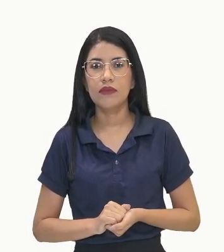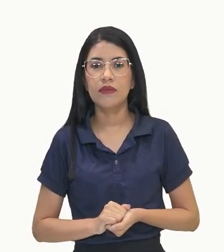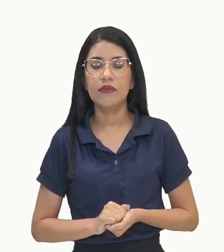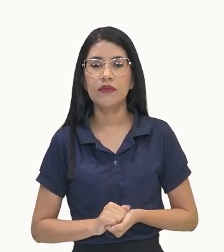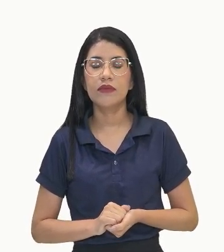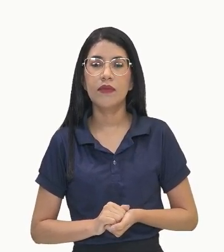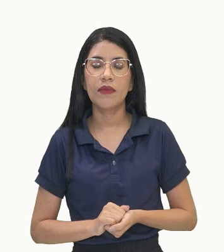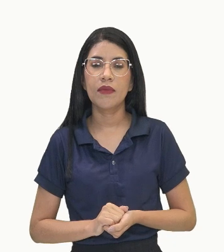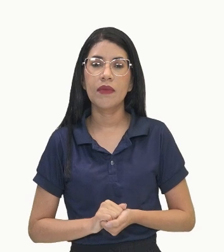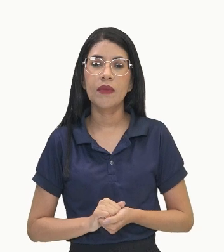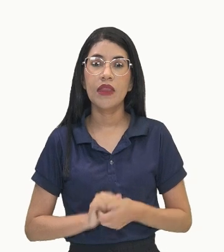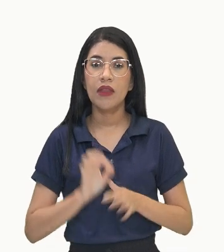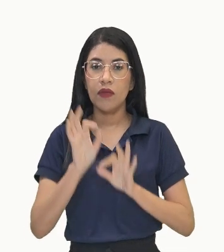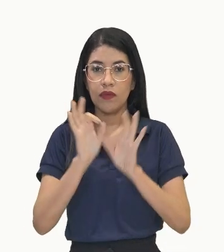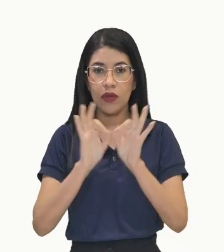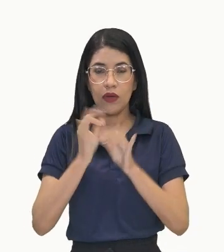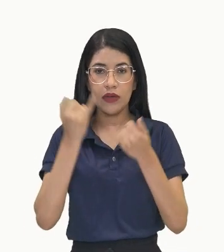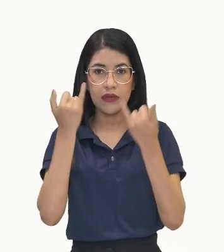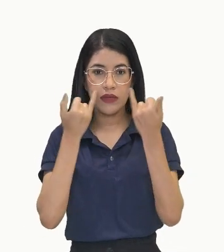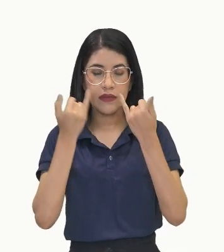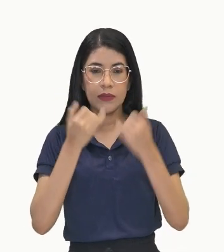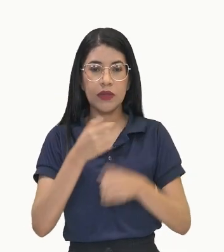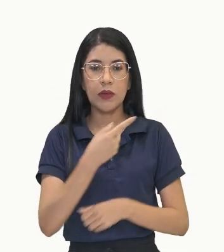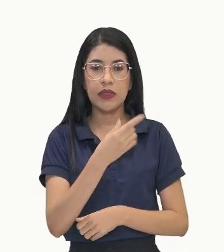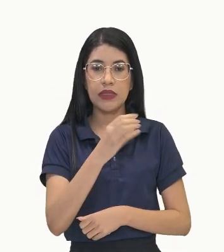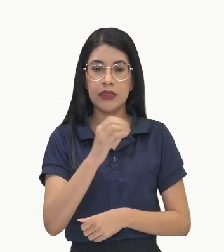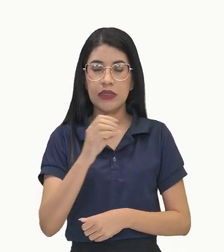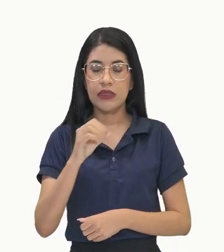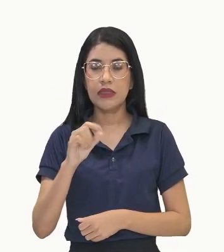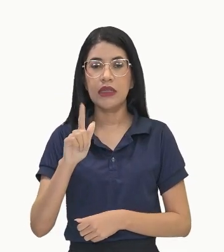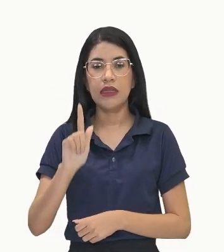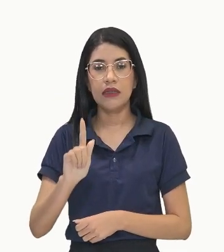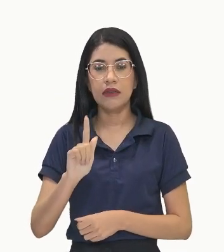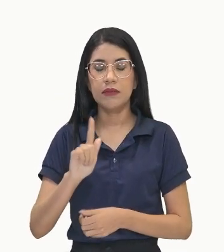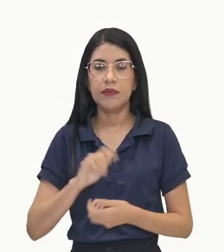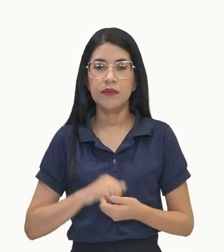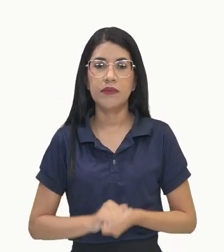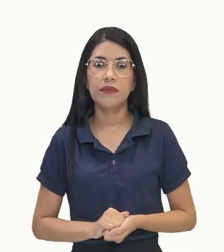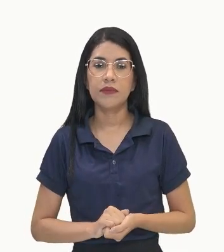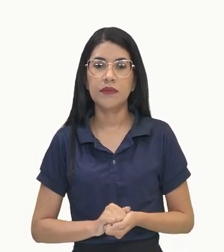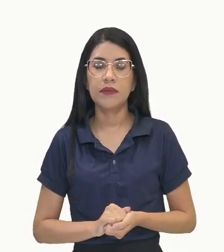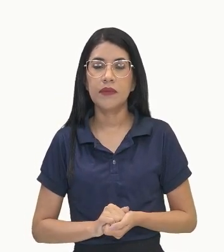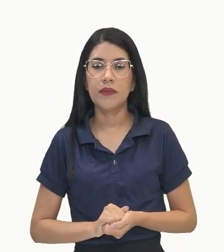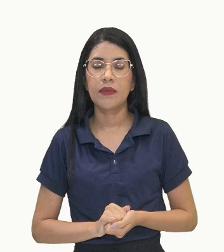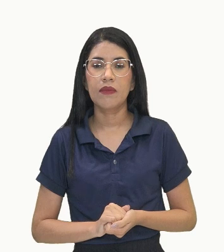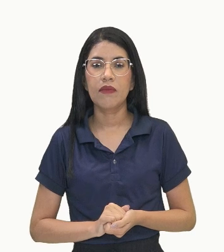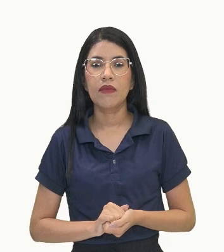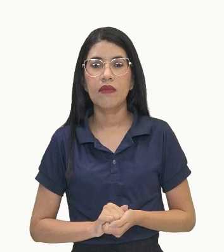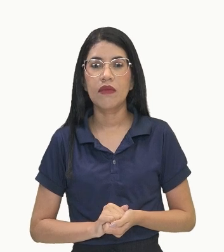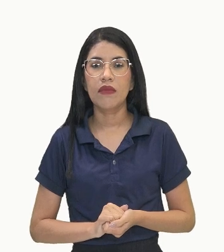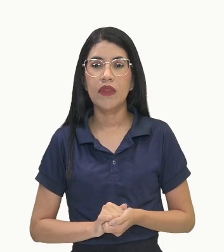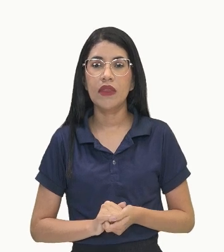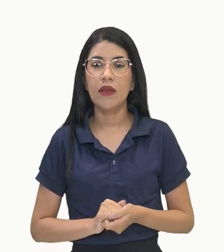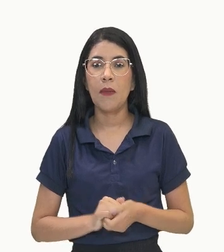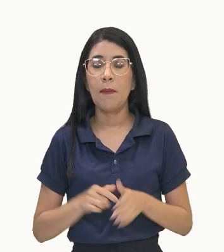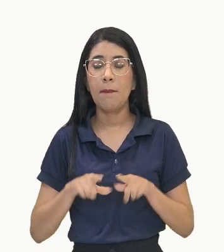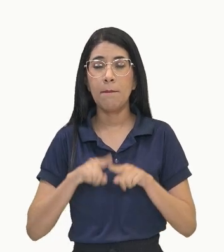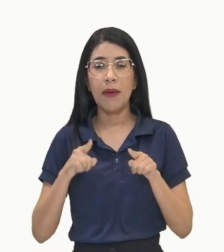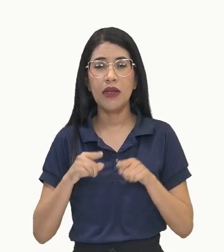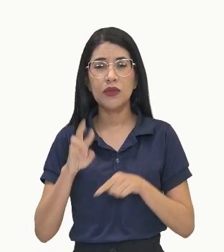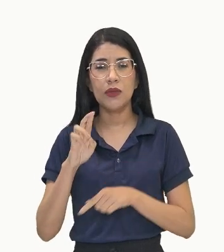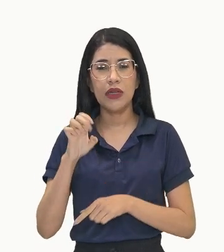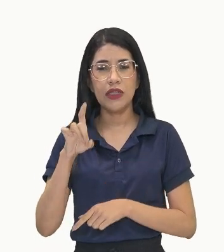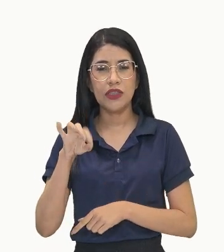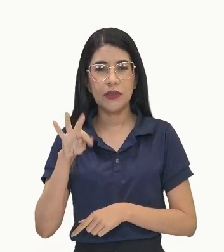né? Foi utilizado, o rendimento teórico era de 95, ou seja, era para